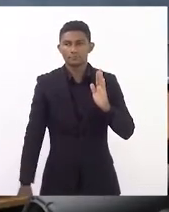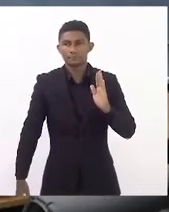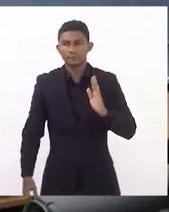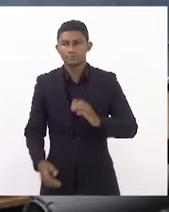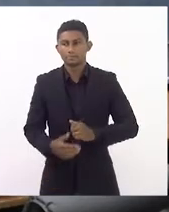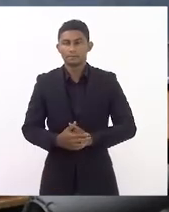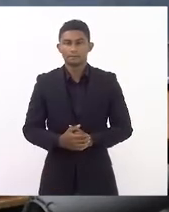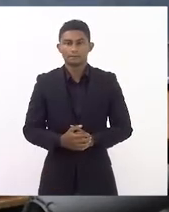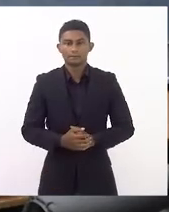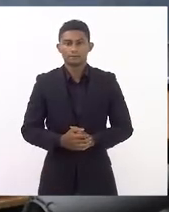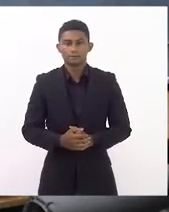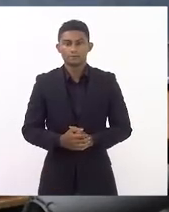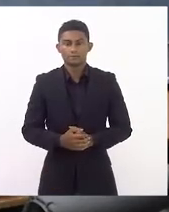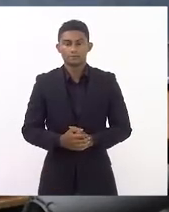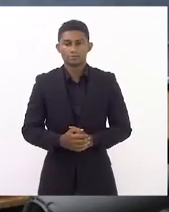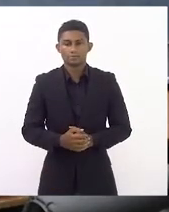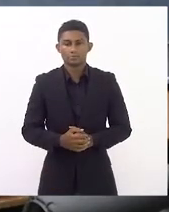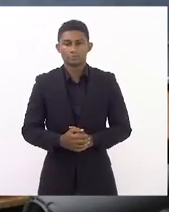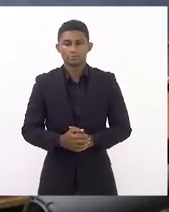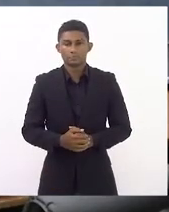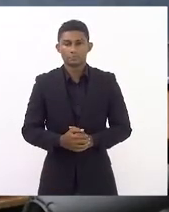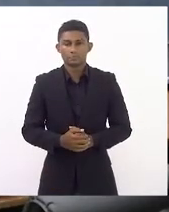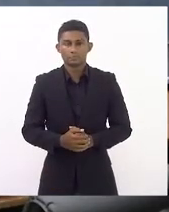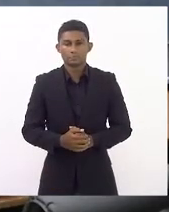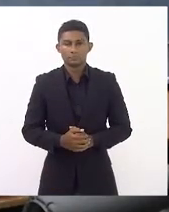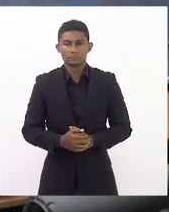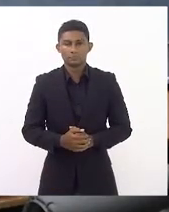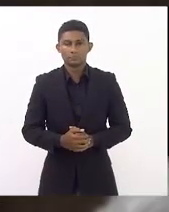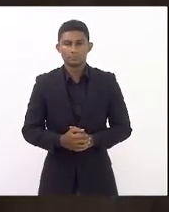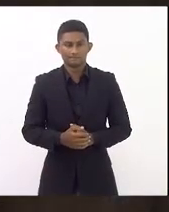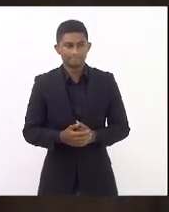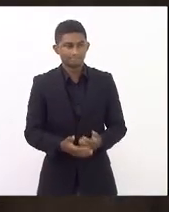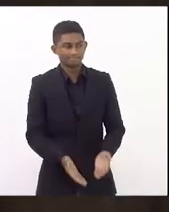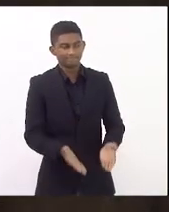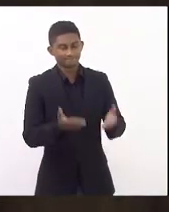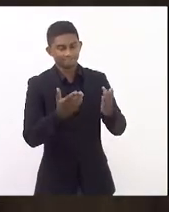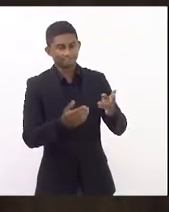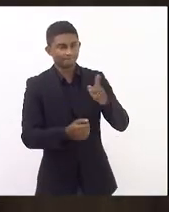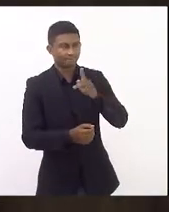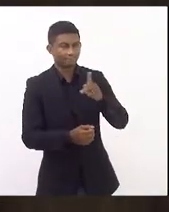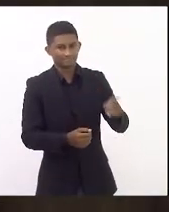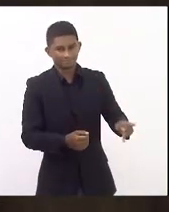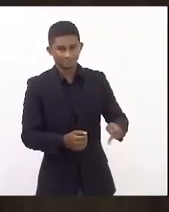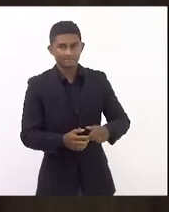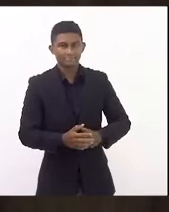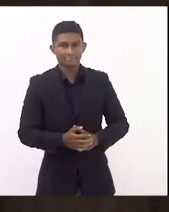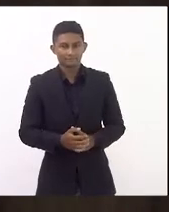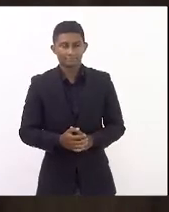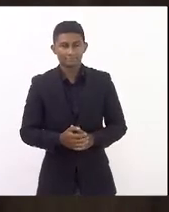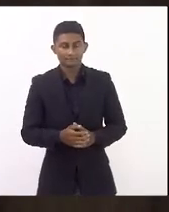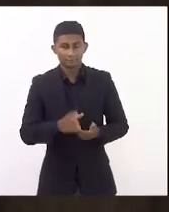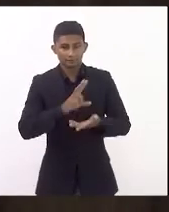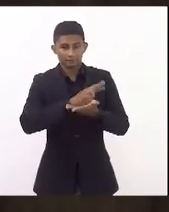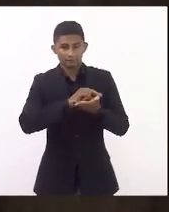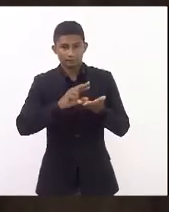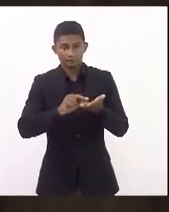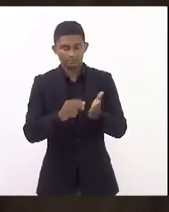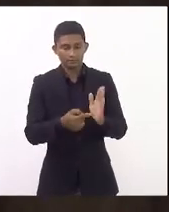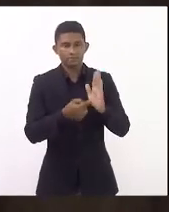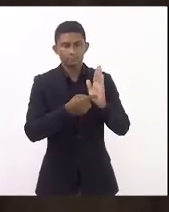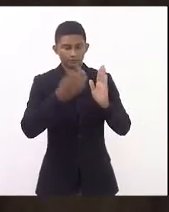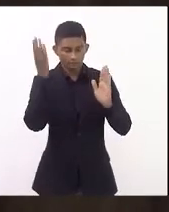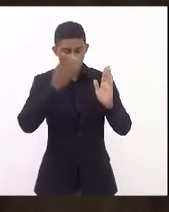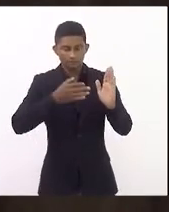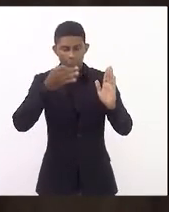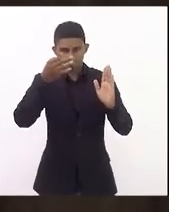Senhora presidente, não, parte a parte. Vai, Luiz, desculpa. Senhora presidente, a ata reflete com